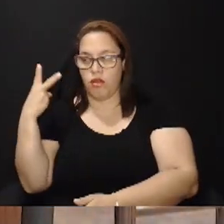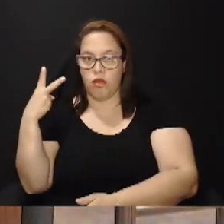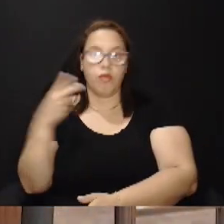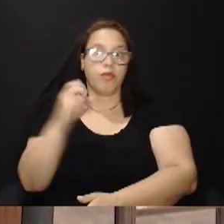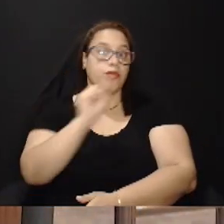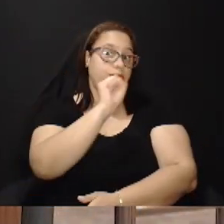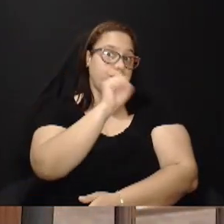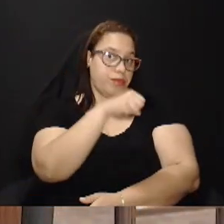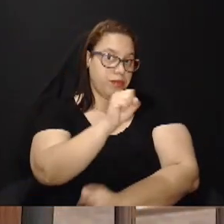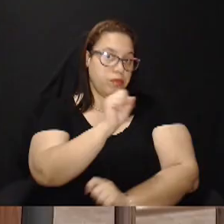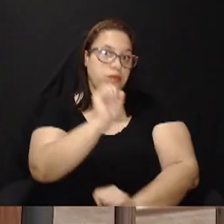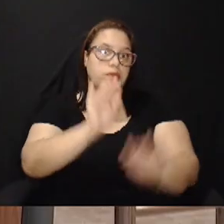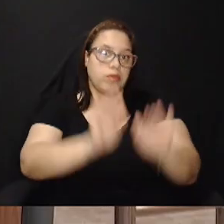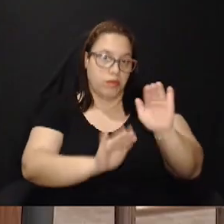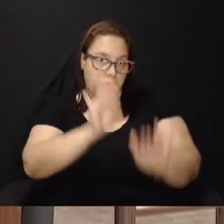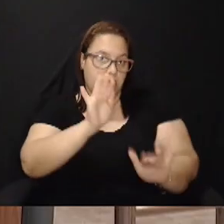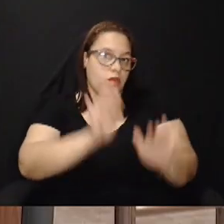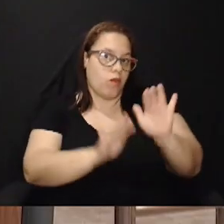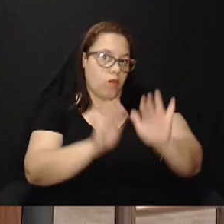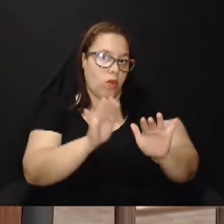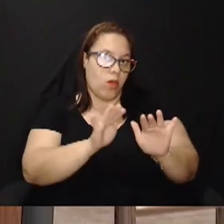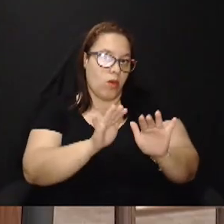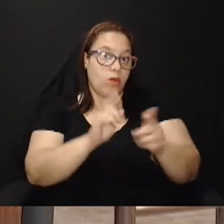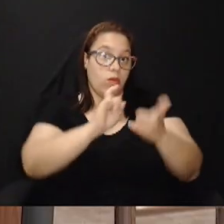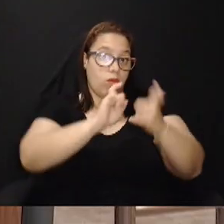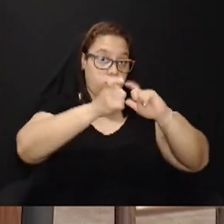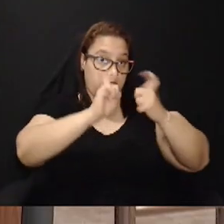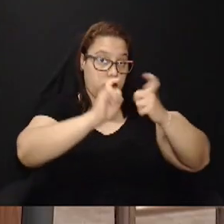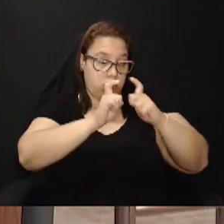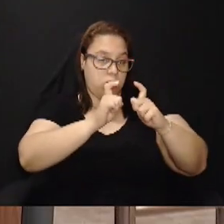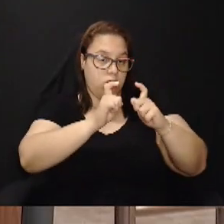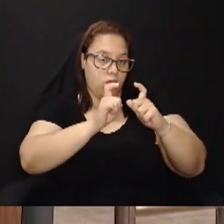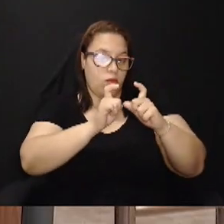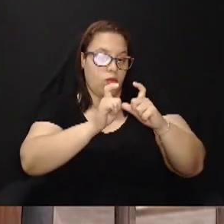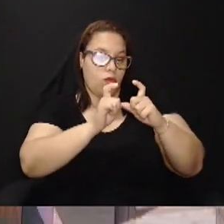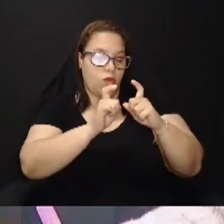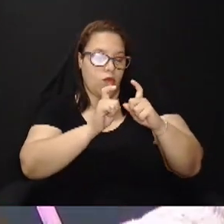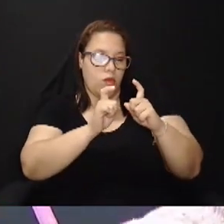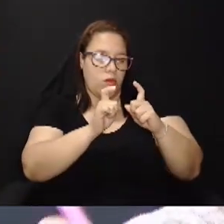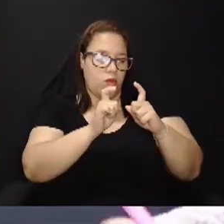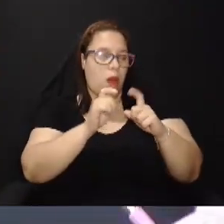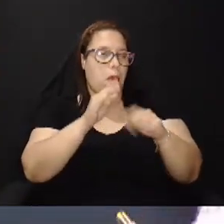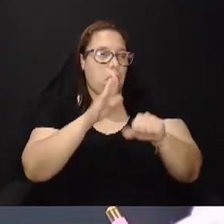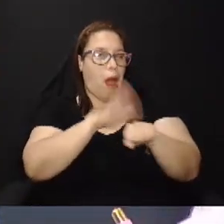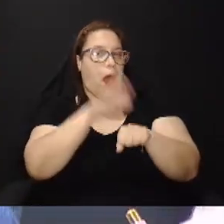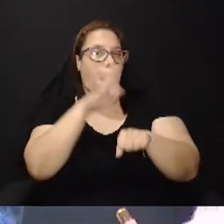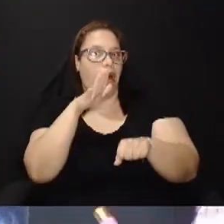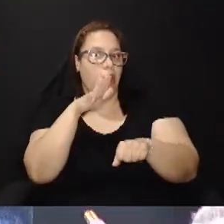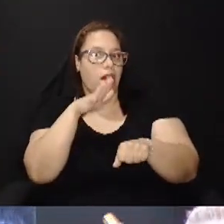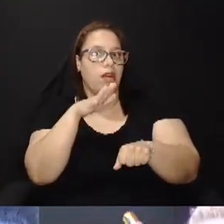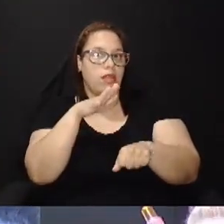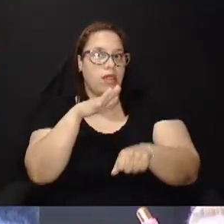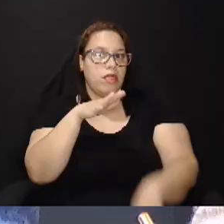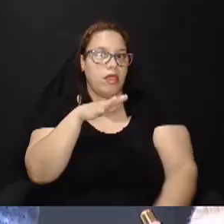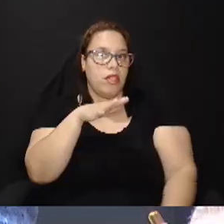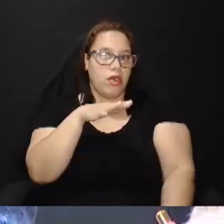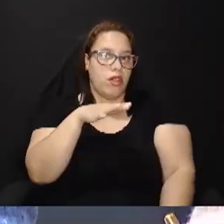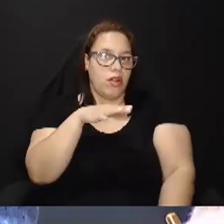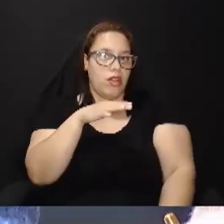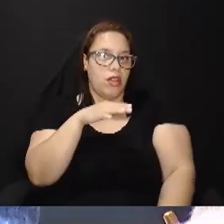talvez das reuniões foi a que mais me deixou ao mesmo